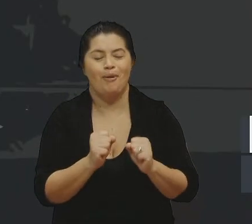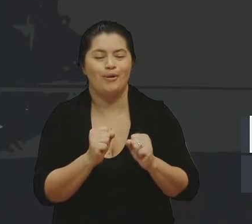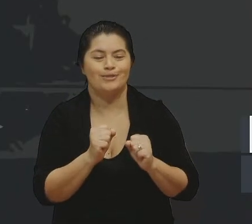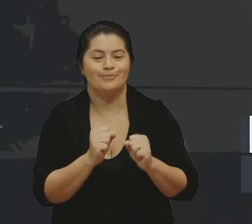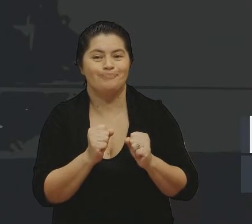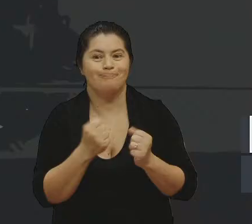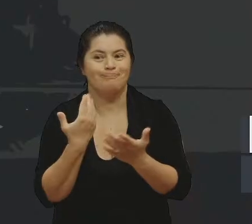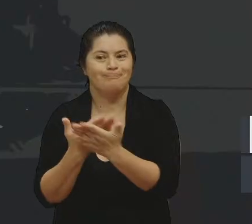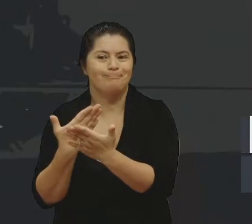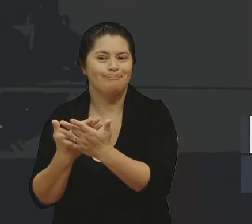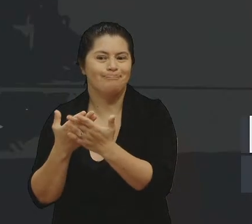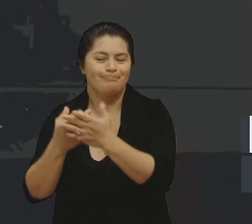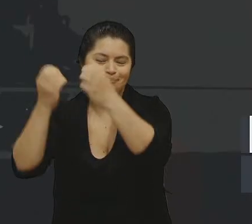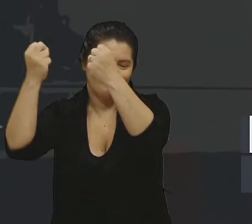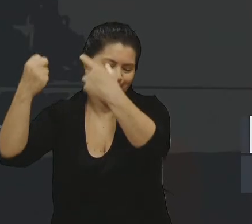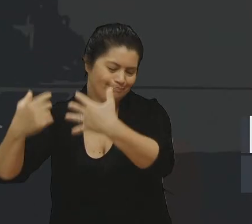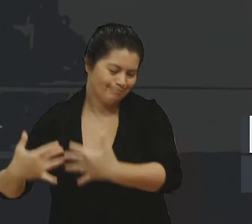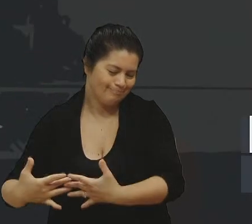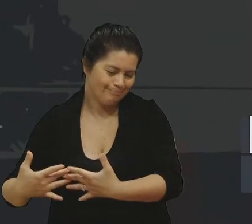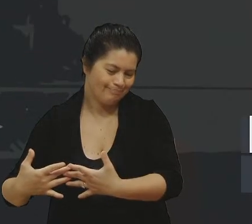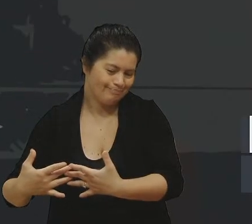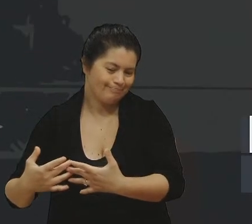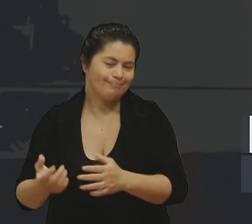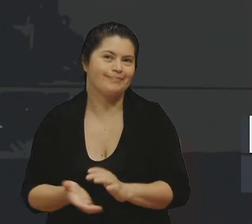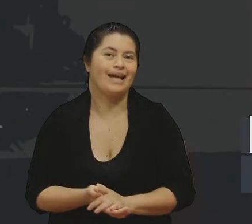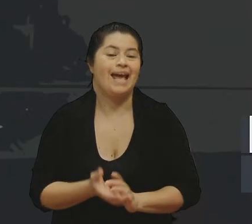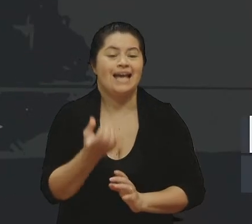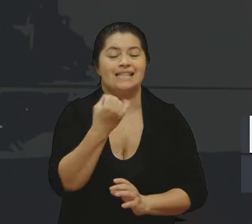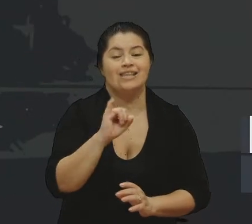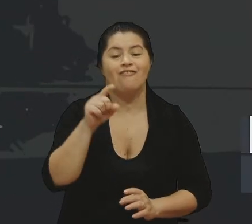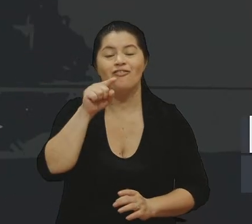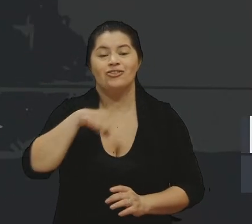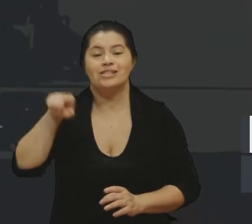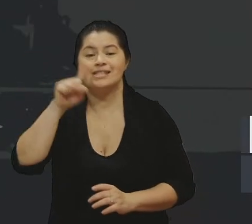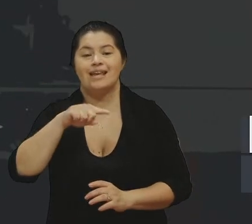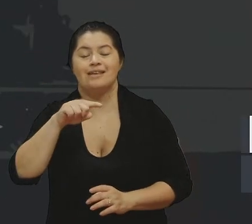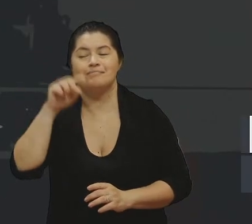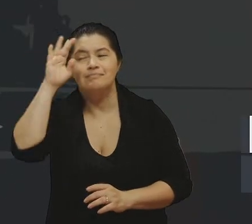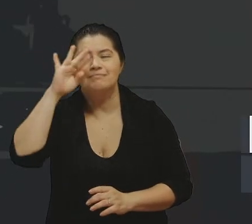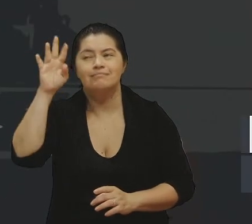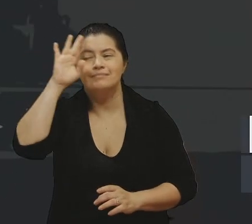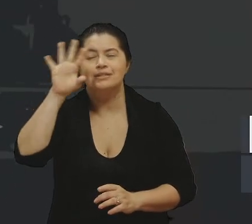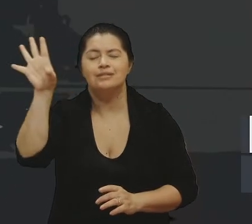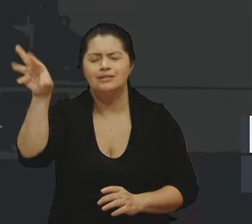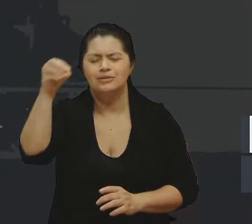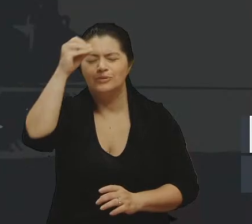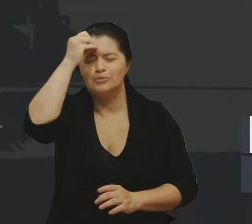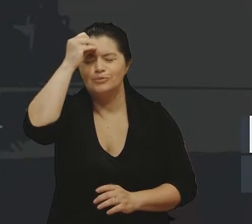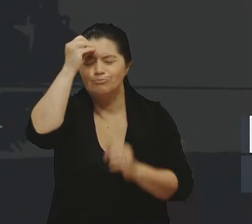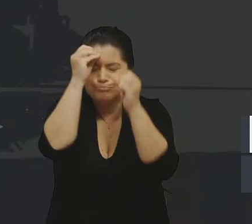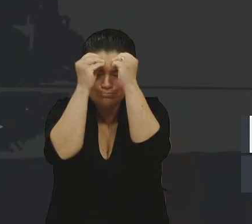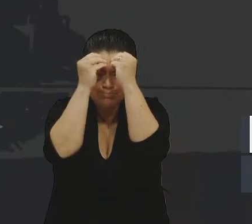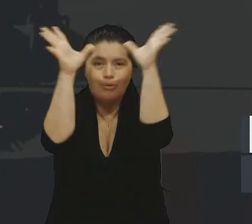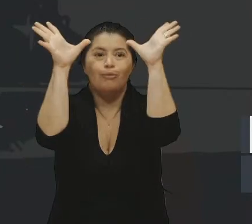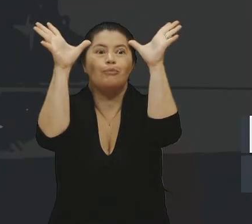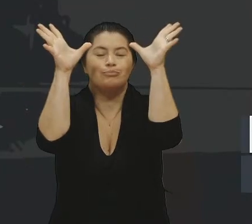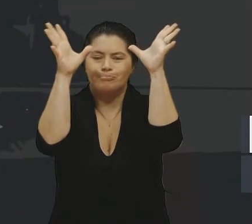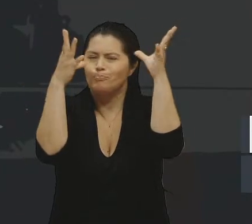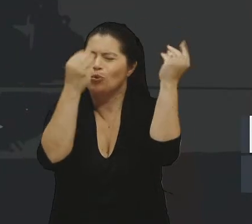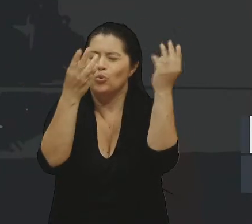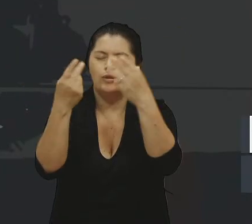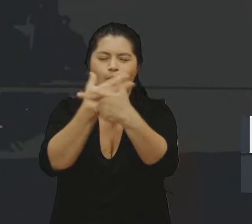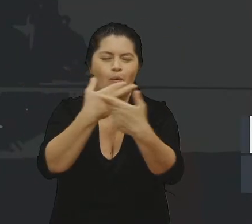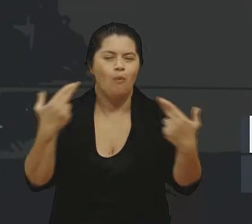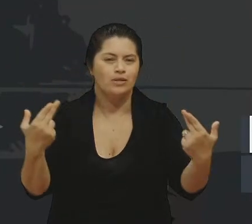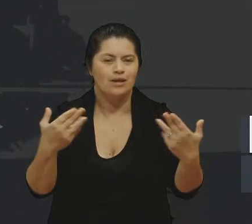gente pegou um salmo e destrinchou em alguns slides, se vocês refletirem sobre essas frases, dá para explodir a cabeça da gente com tanta coisa que tem ali dentro.